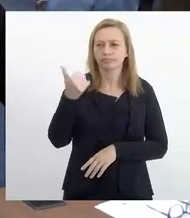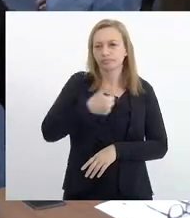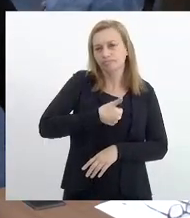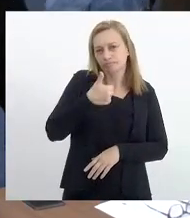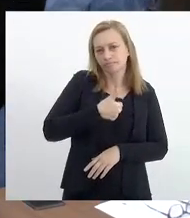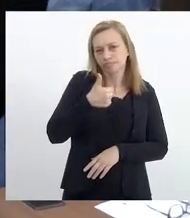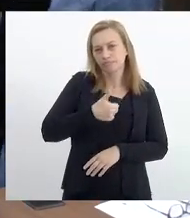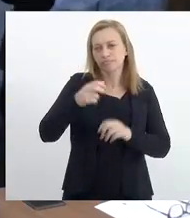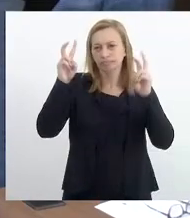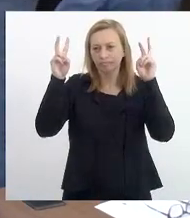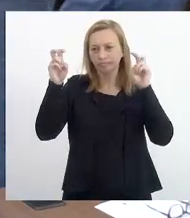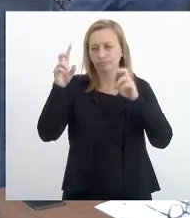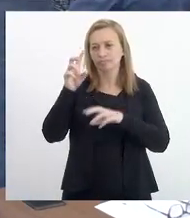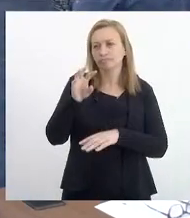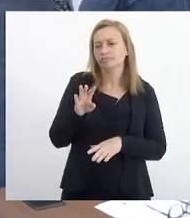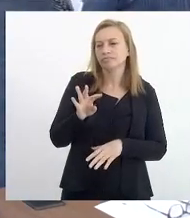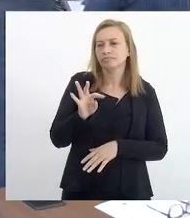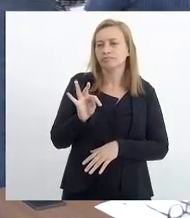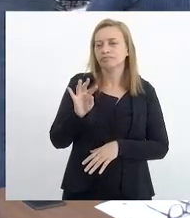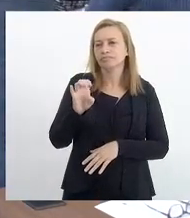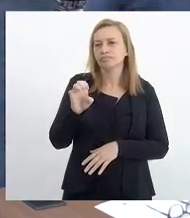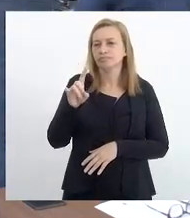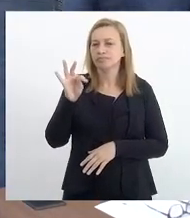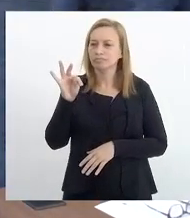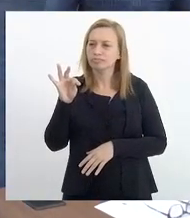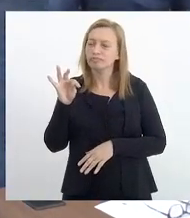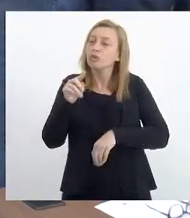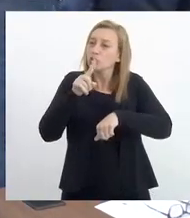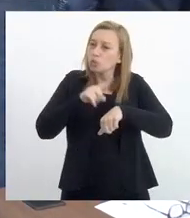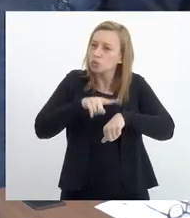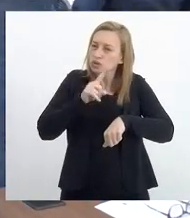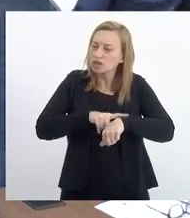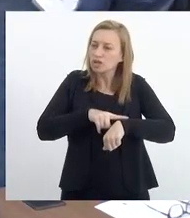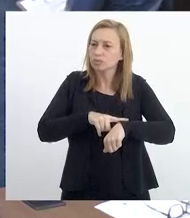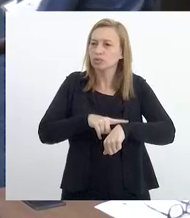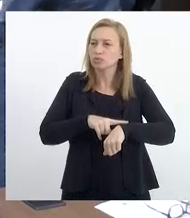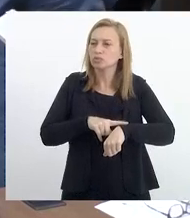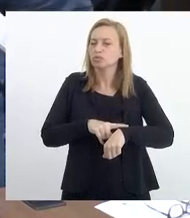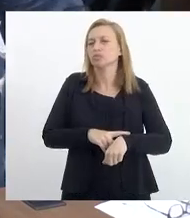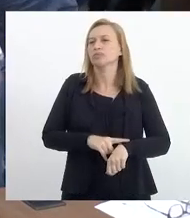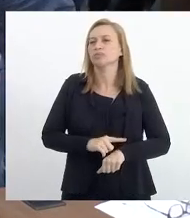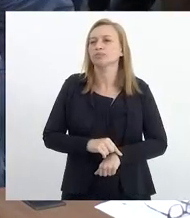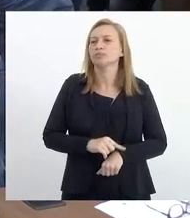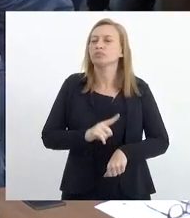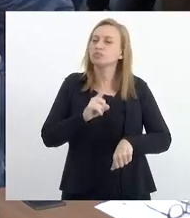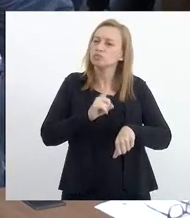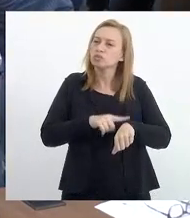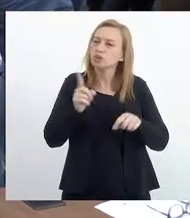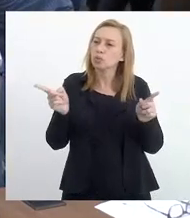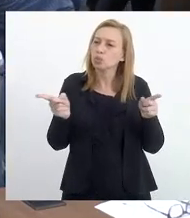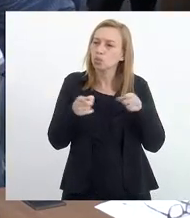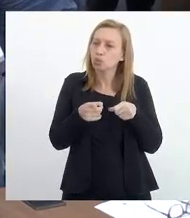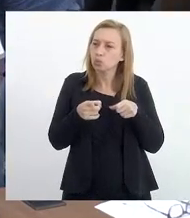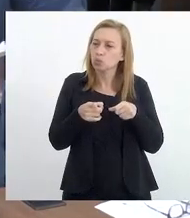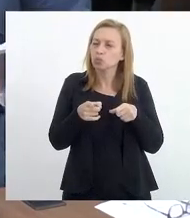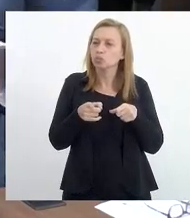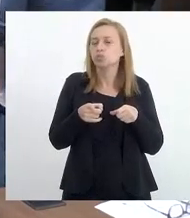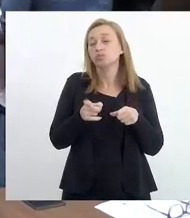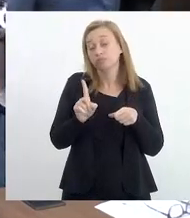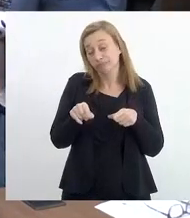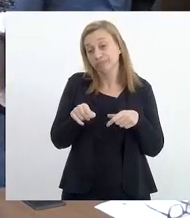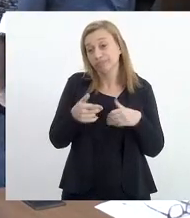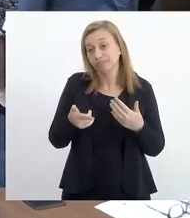questão do tempo, né? Sempre um tempo exíguo, um tempo muito curto, para